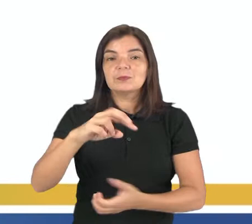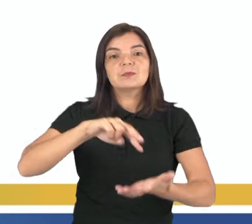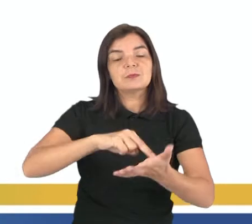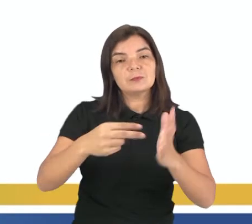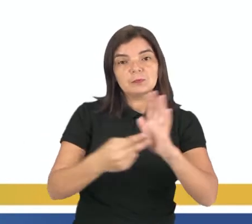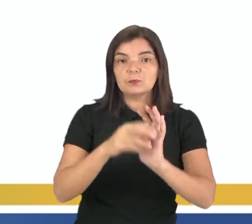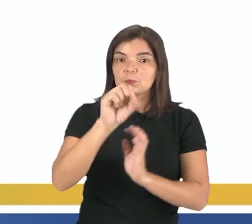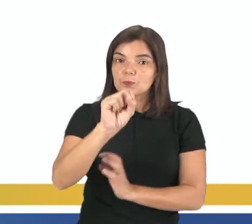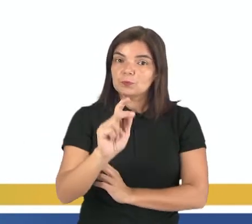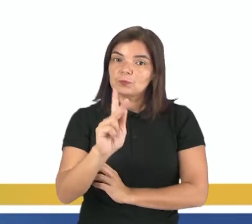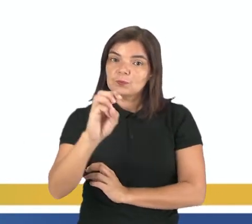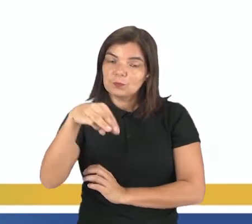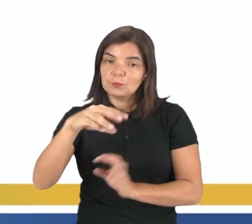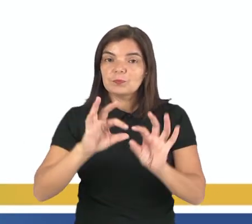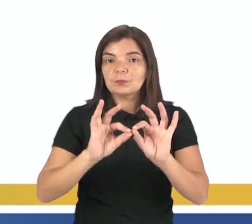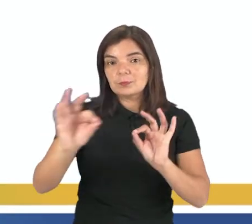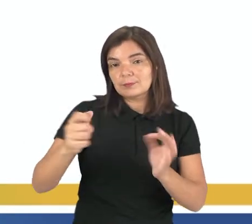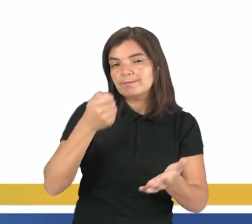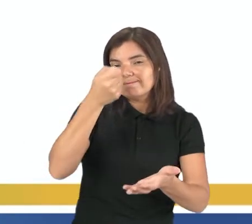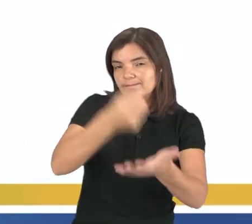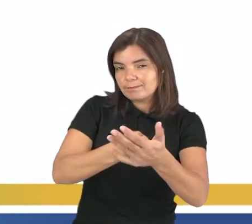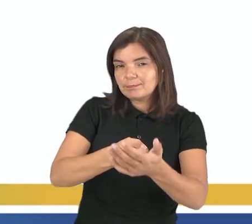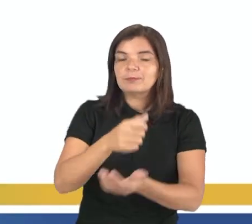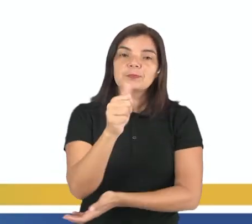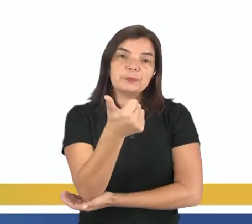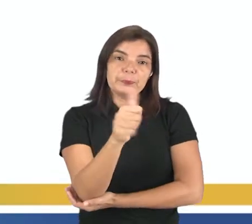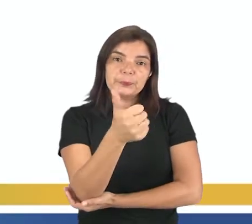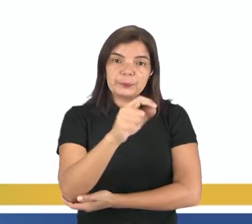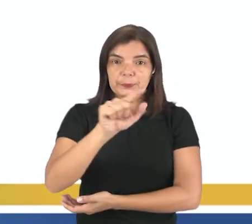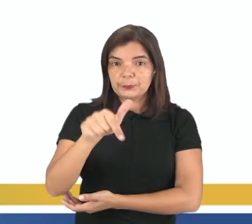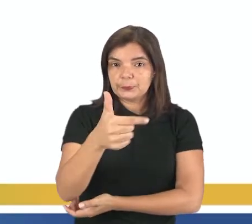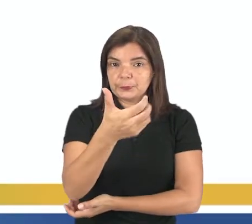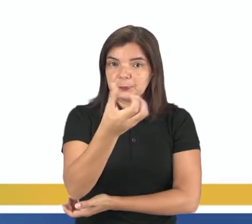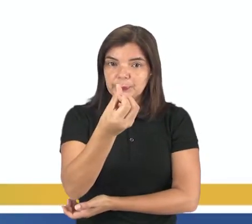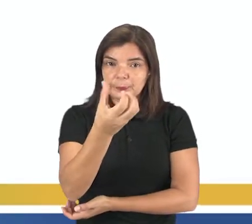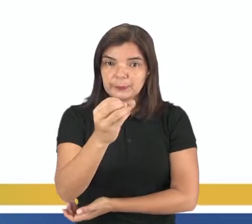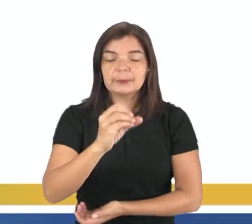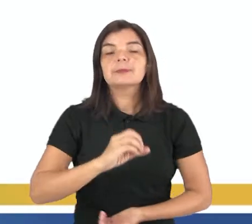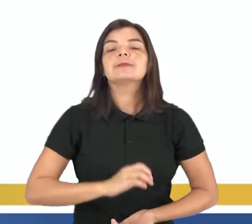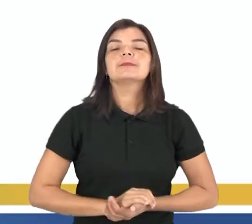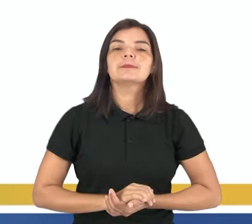8 km gasta-se, né, o valor da corrida fica R$